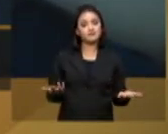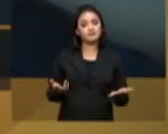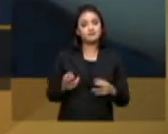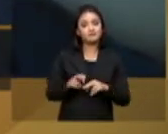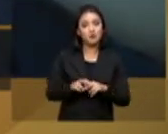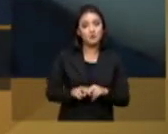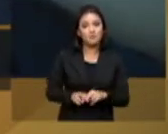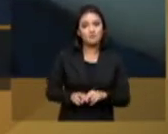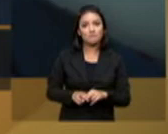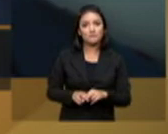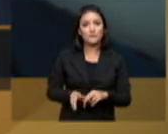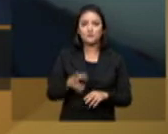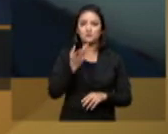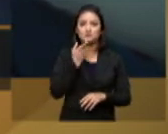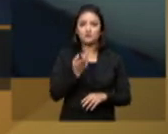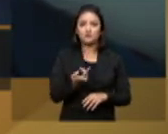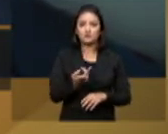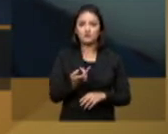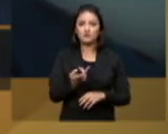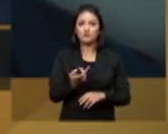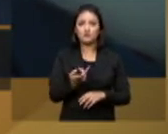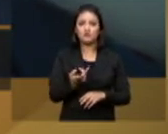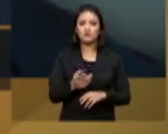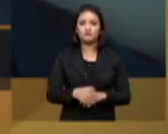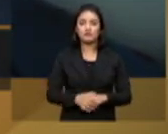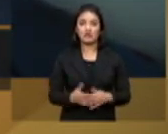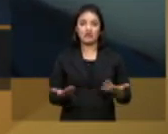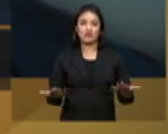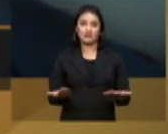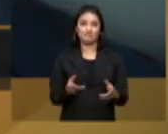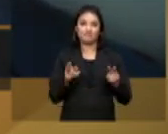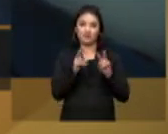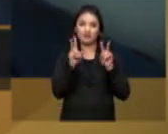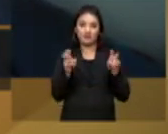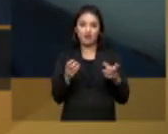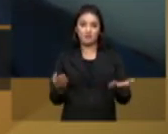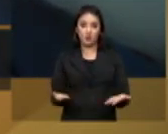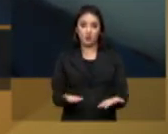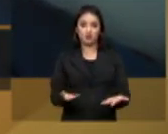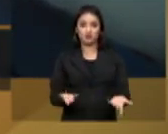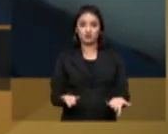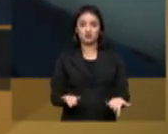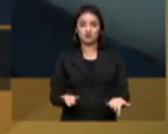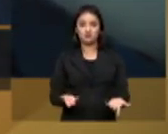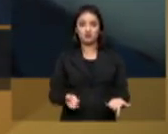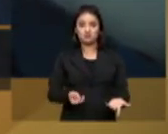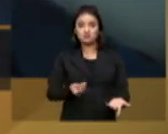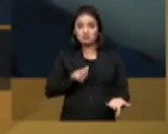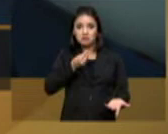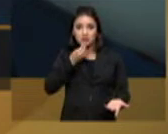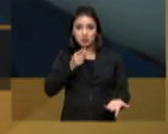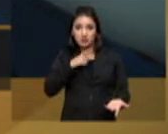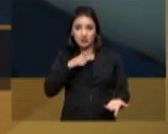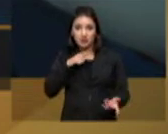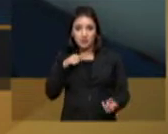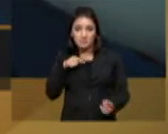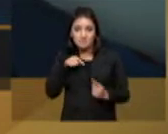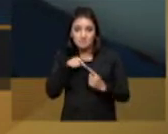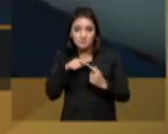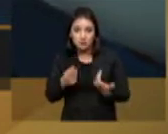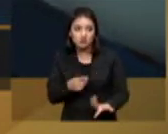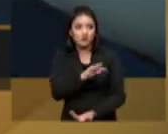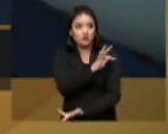esse é um típico caso em que, para mim, poderia ter fundamentos técnicos